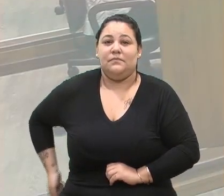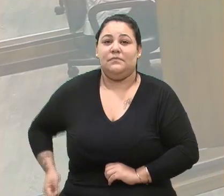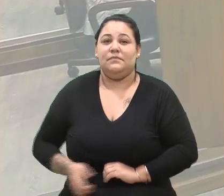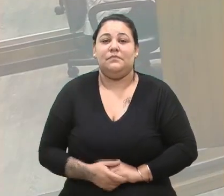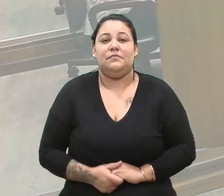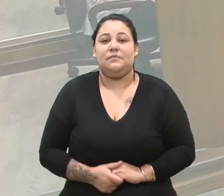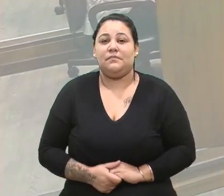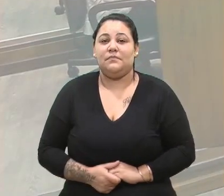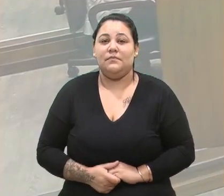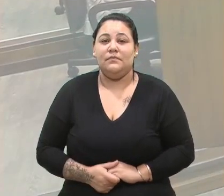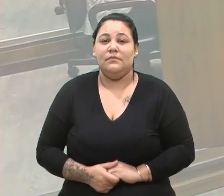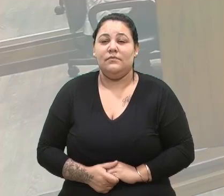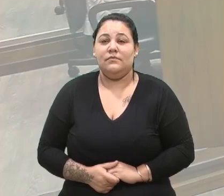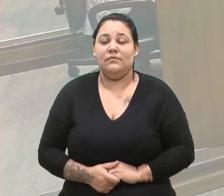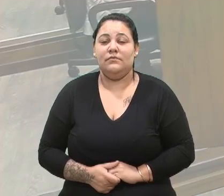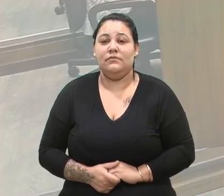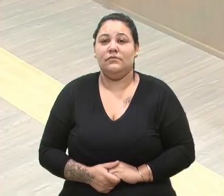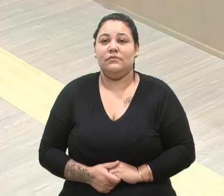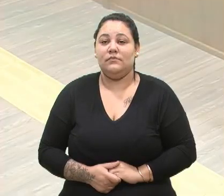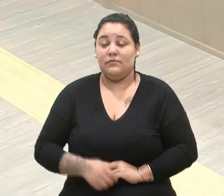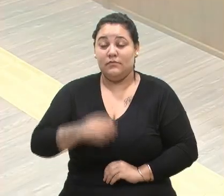vereador Felipe Gremelmaier.